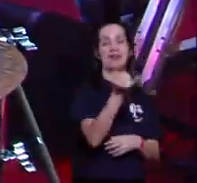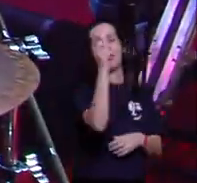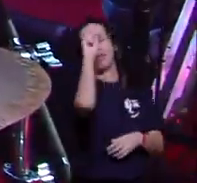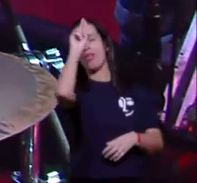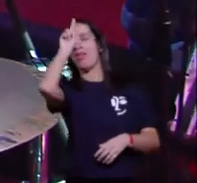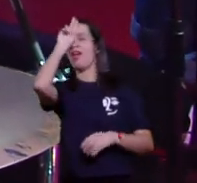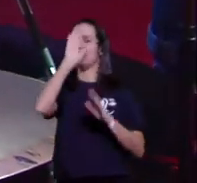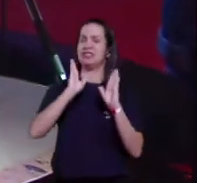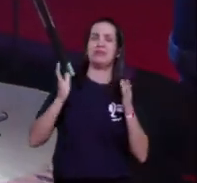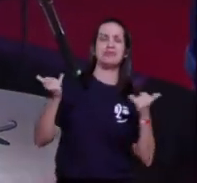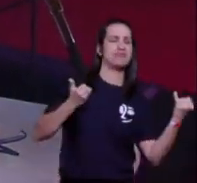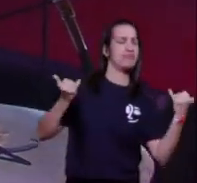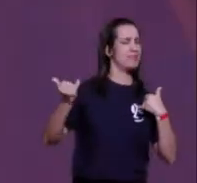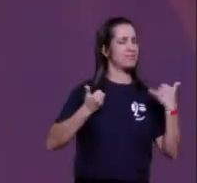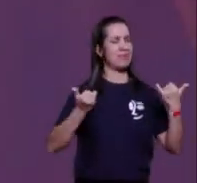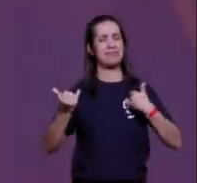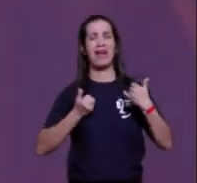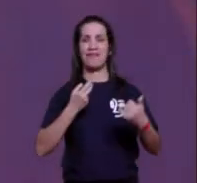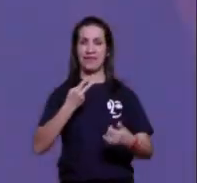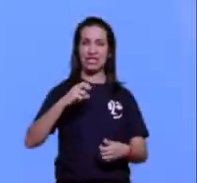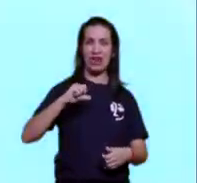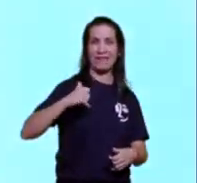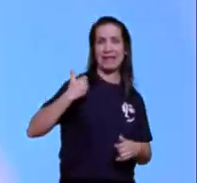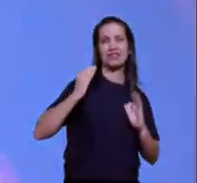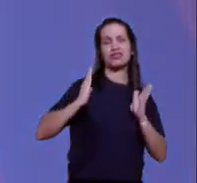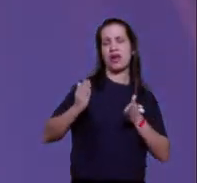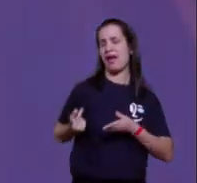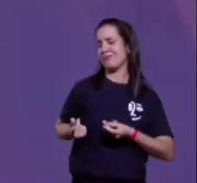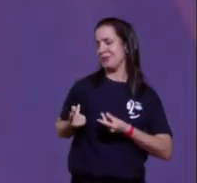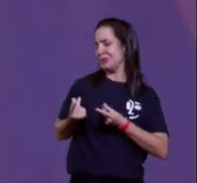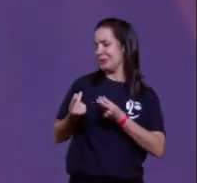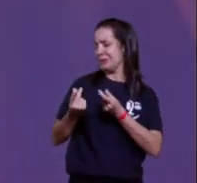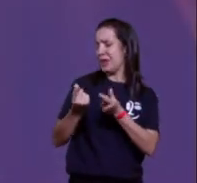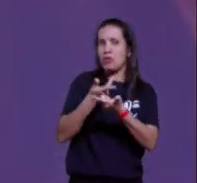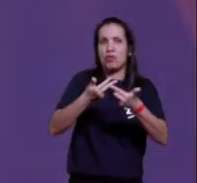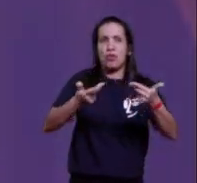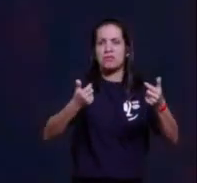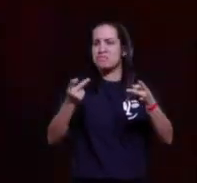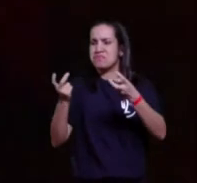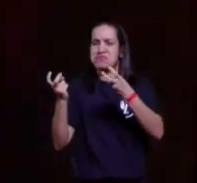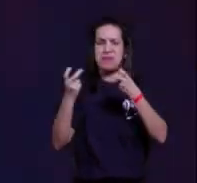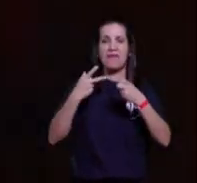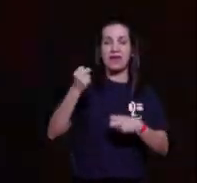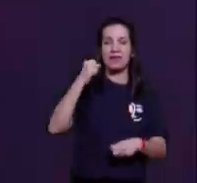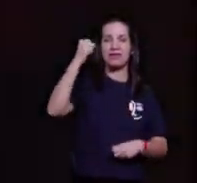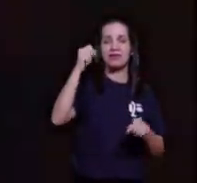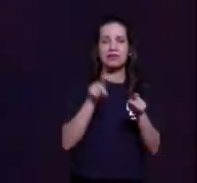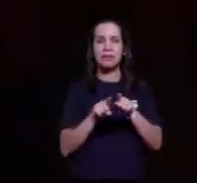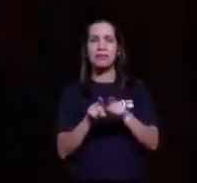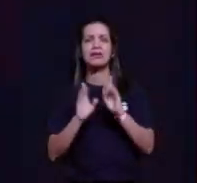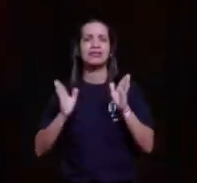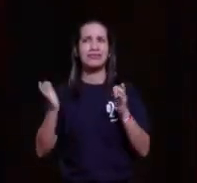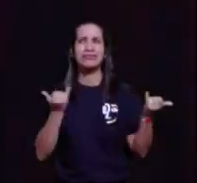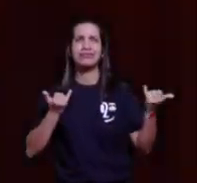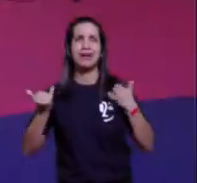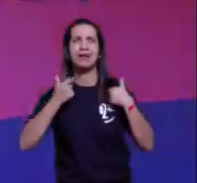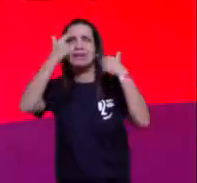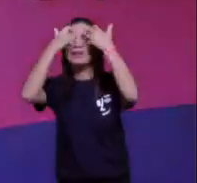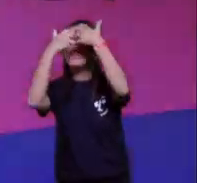ouvi, nesses 29 que eu já vivi, baby, cada corre que eu vi, venci. Ouço conversa sobre bitcoins, minha mente